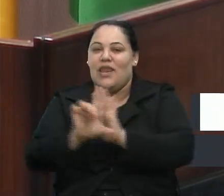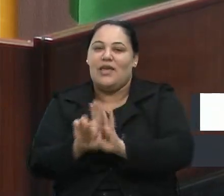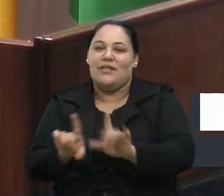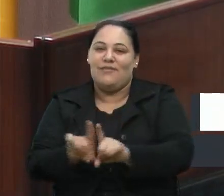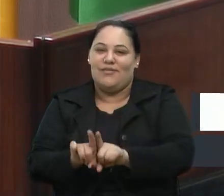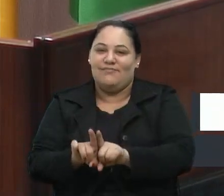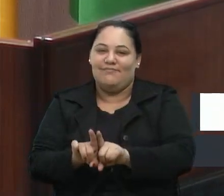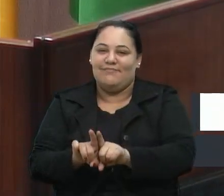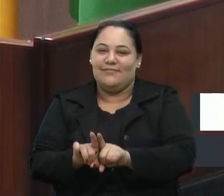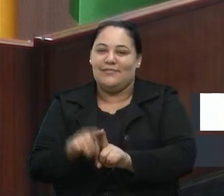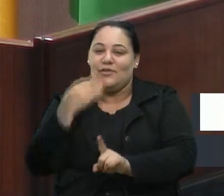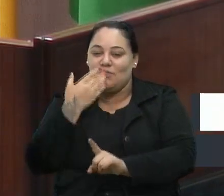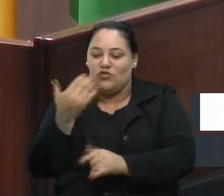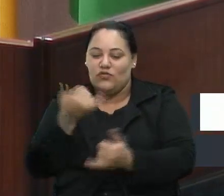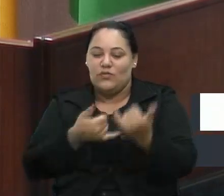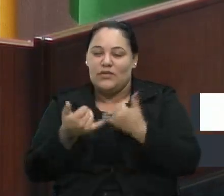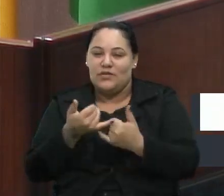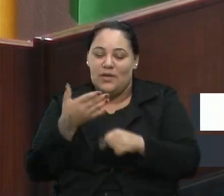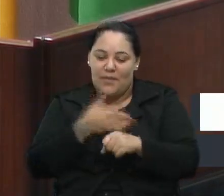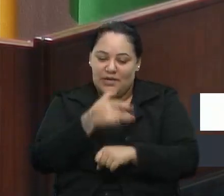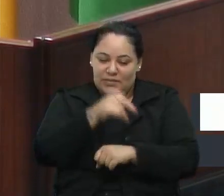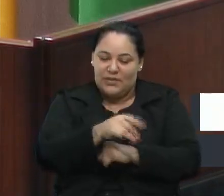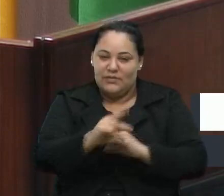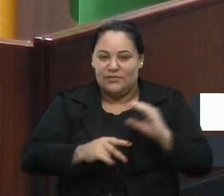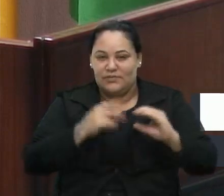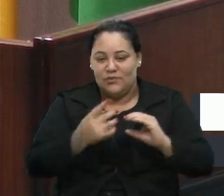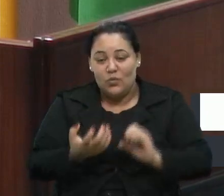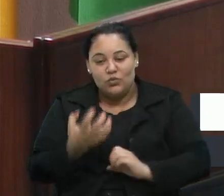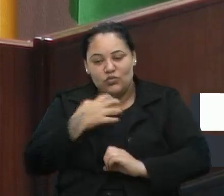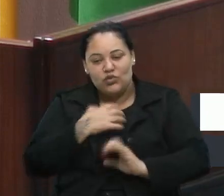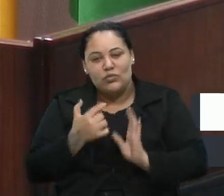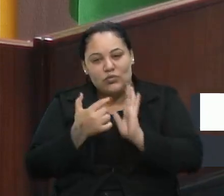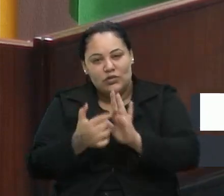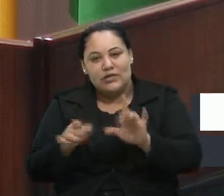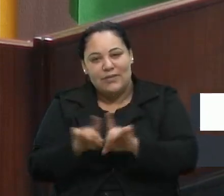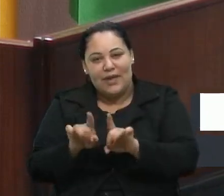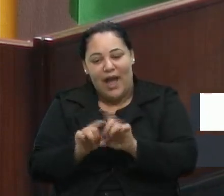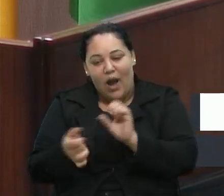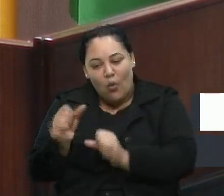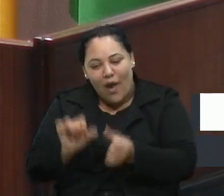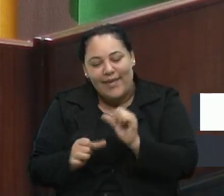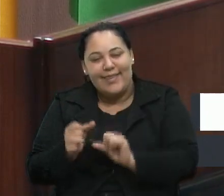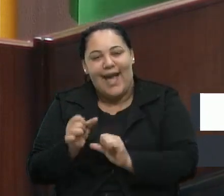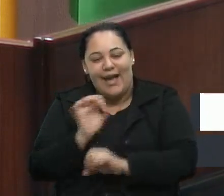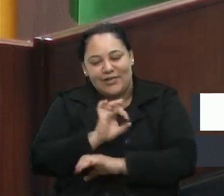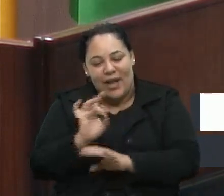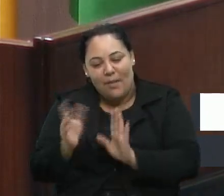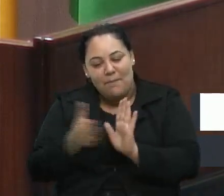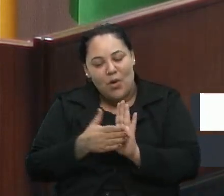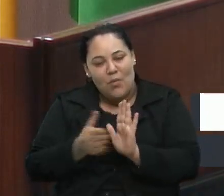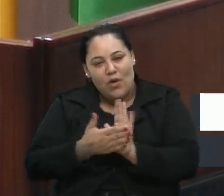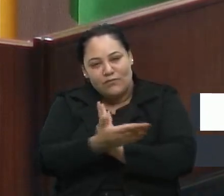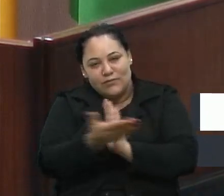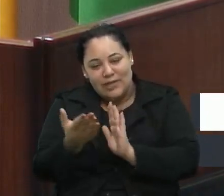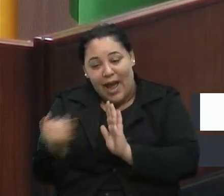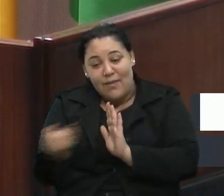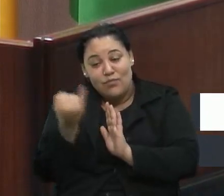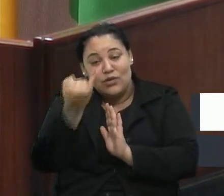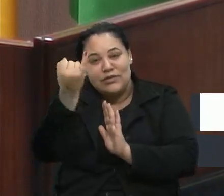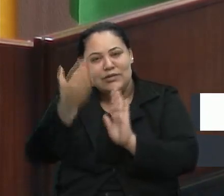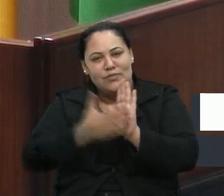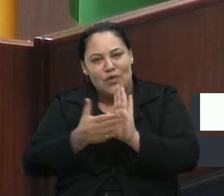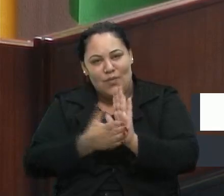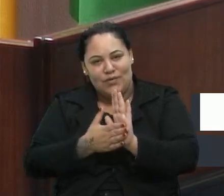venha para casa como uma forma também da gente mostrar a credibilidade das propostas deles a importância das propostas